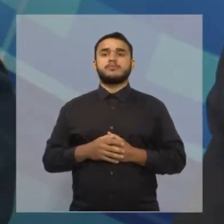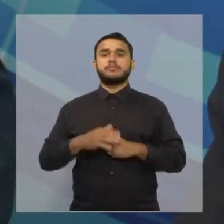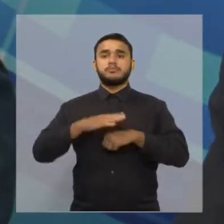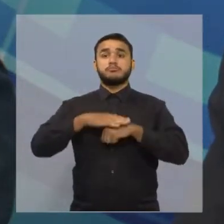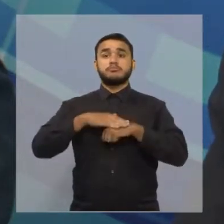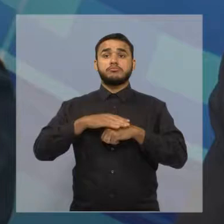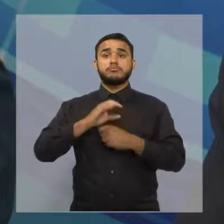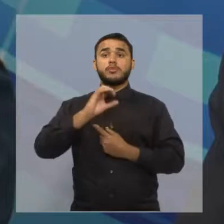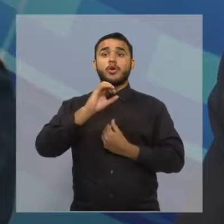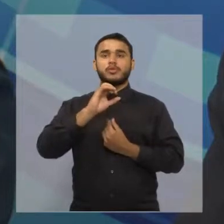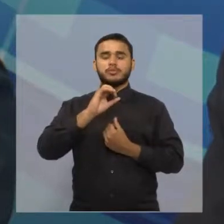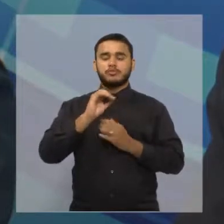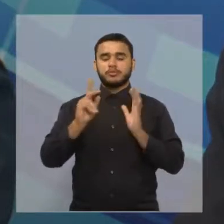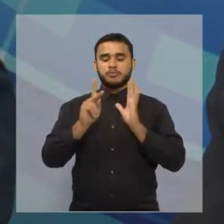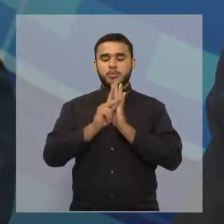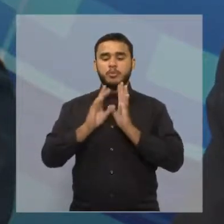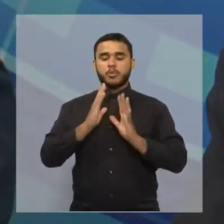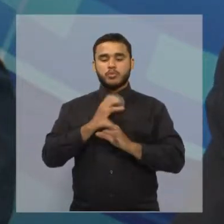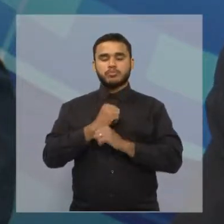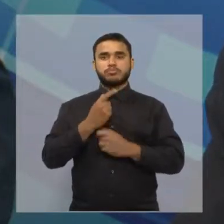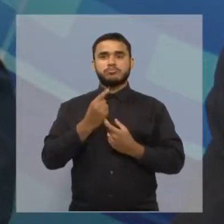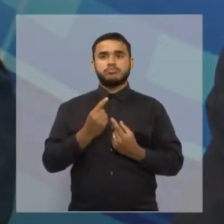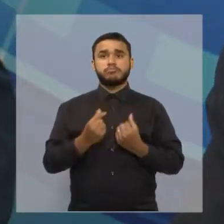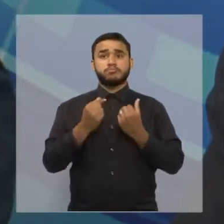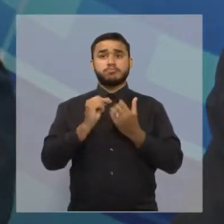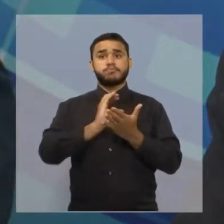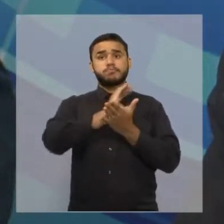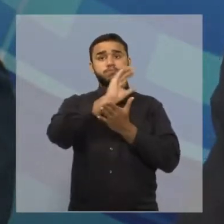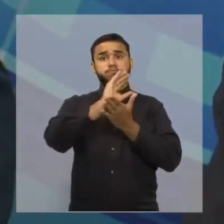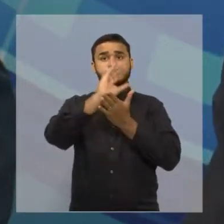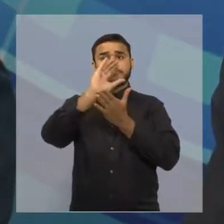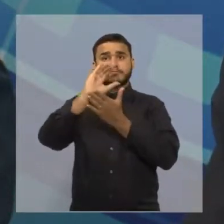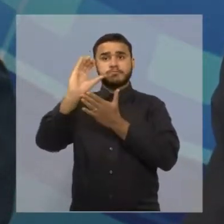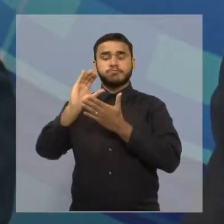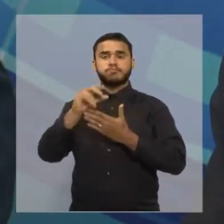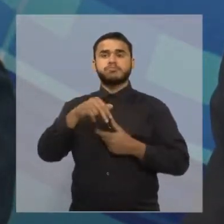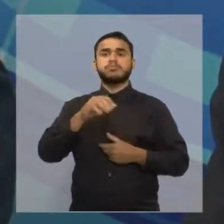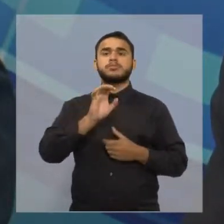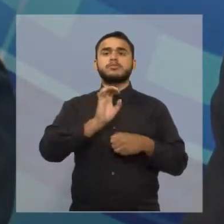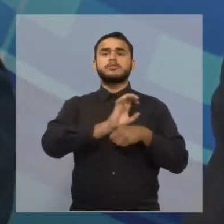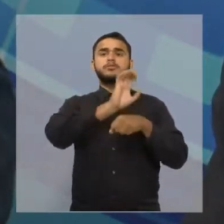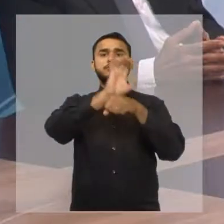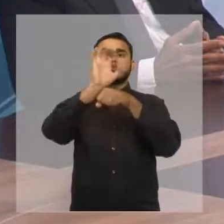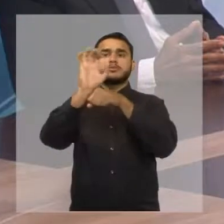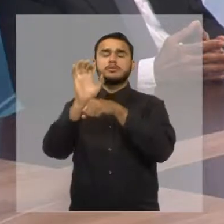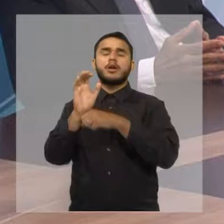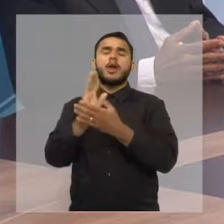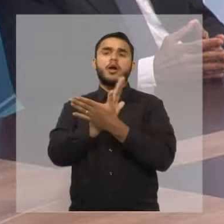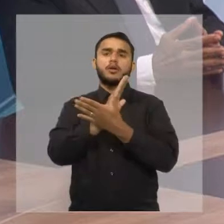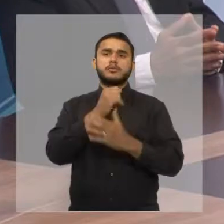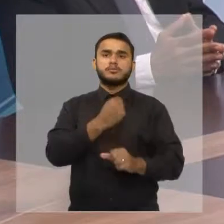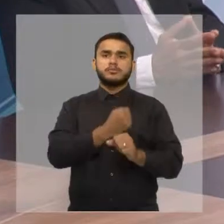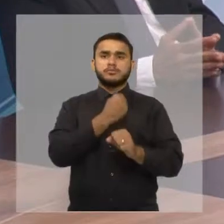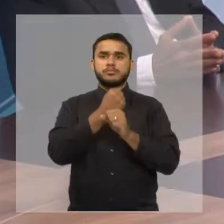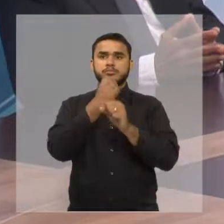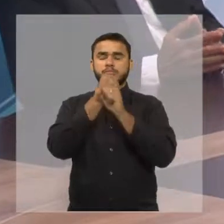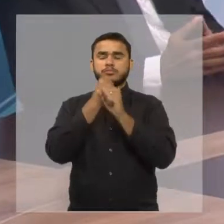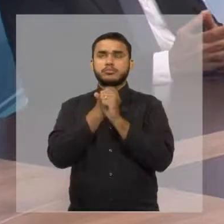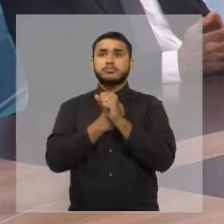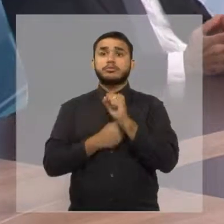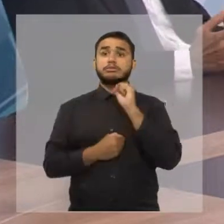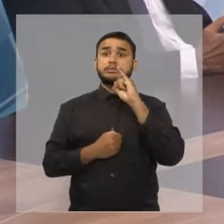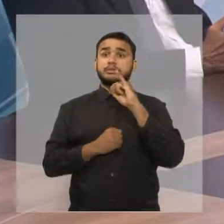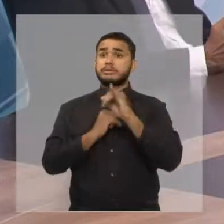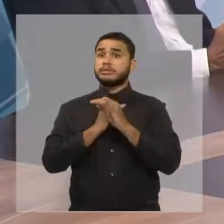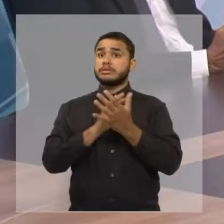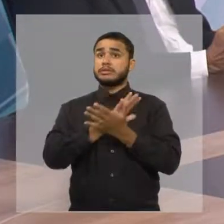voluntárias, de uso voluntário, transferidas para os estados, presentes em algumas obras e que não são